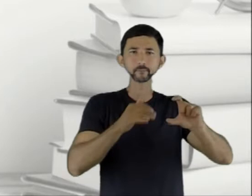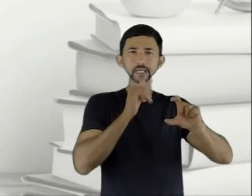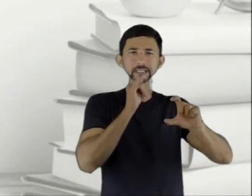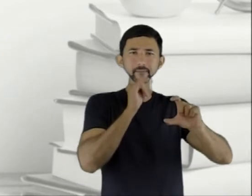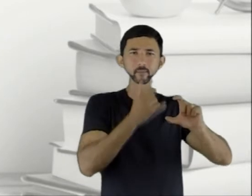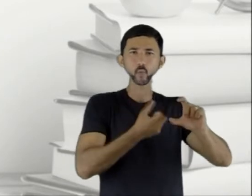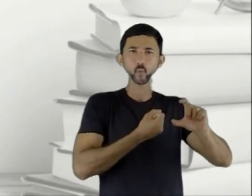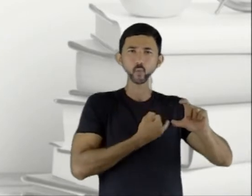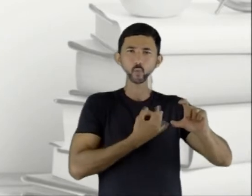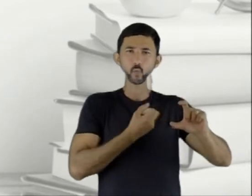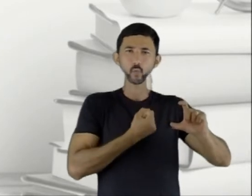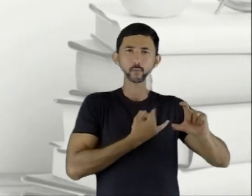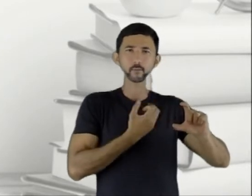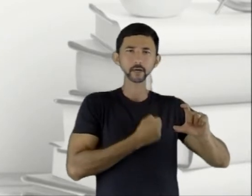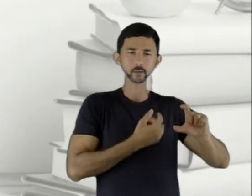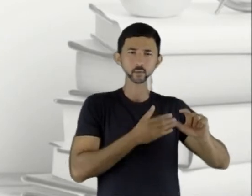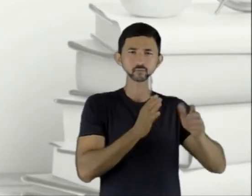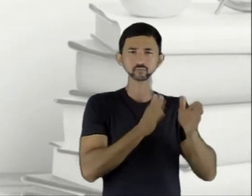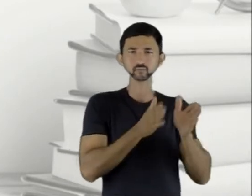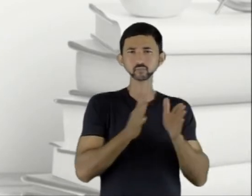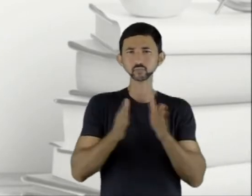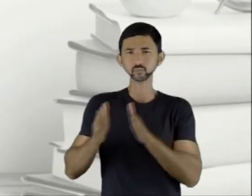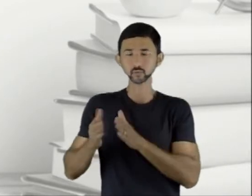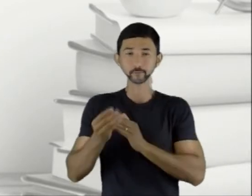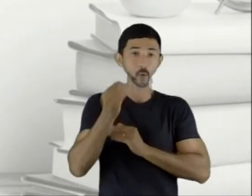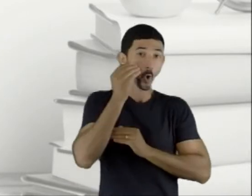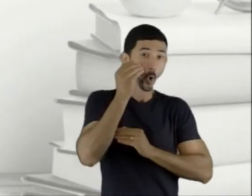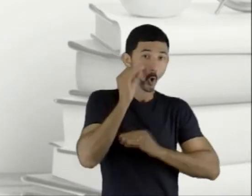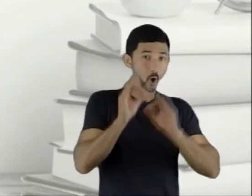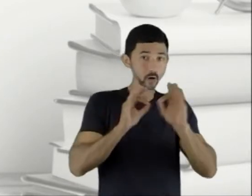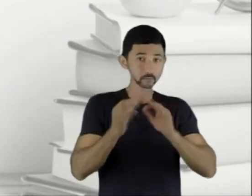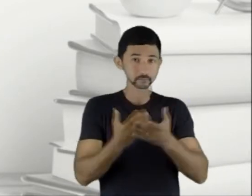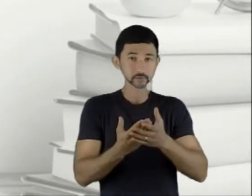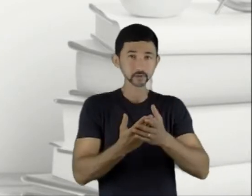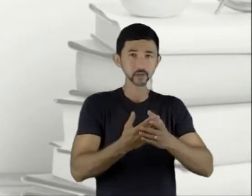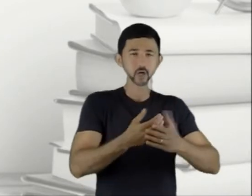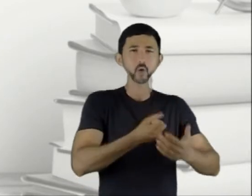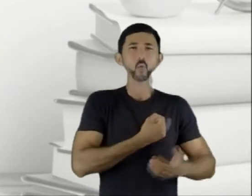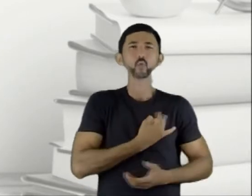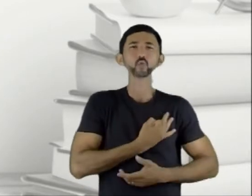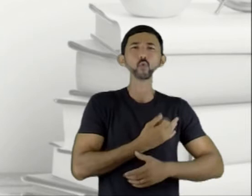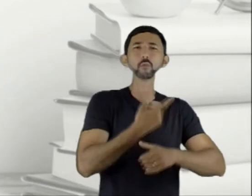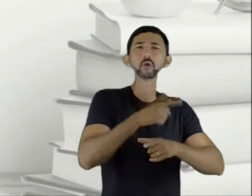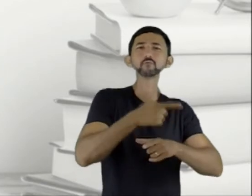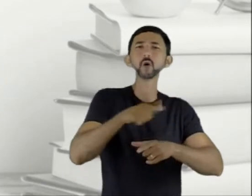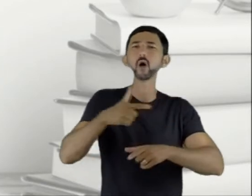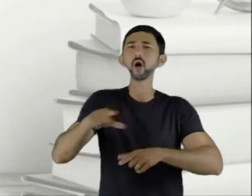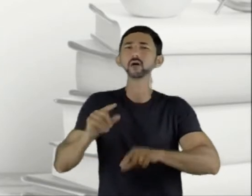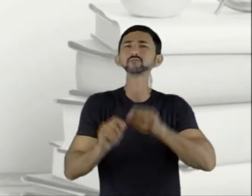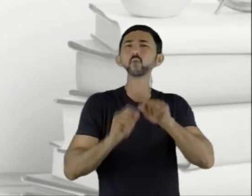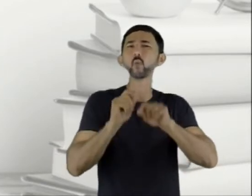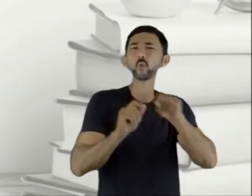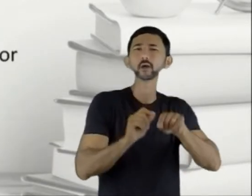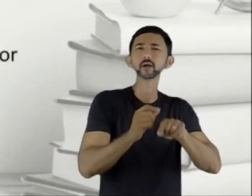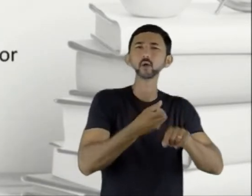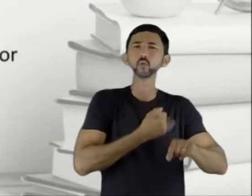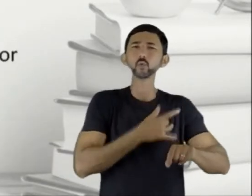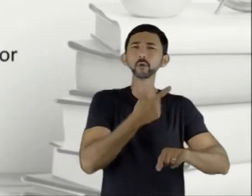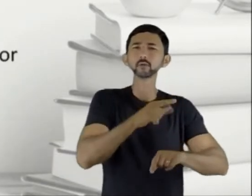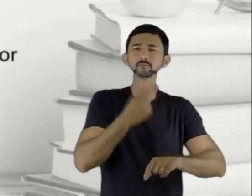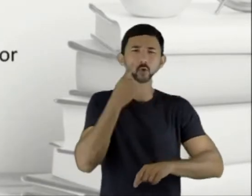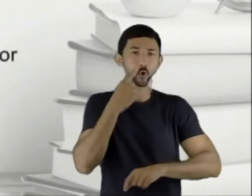dados, certo? Vamos observar o que mais se repete aí. Dá uma observada